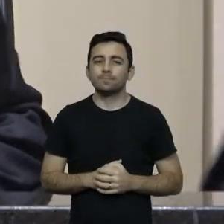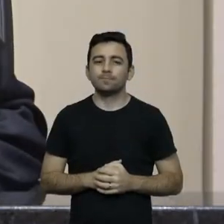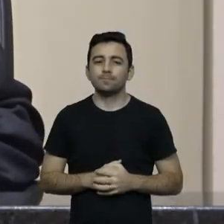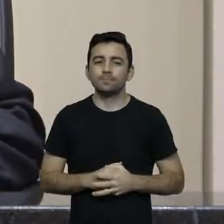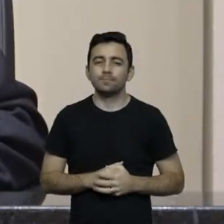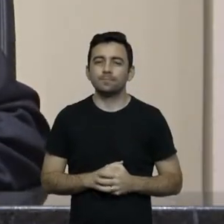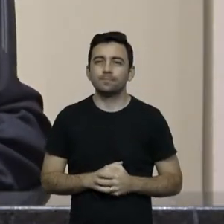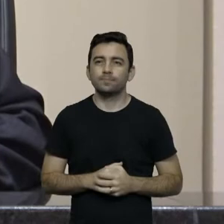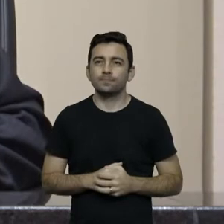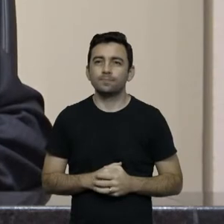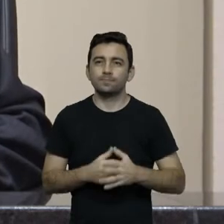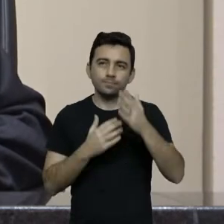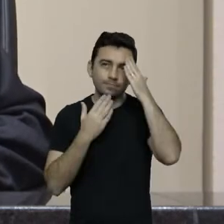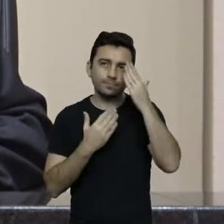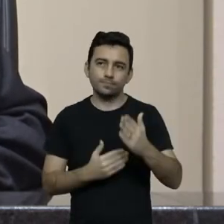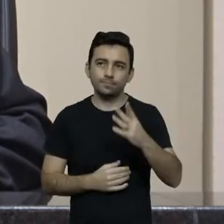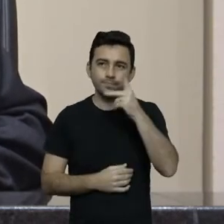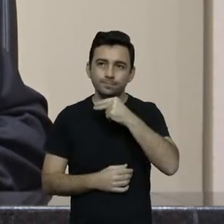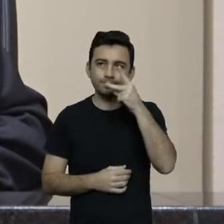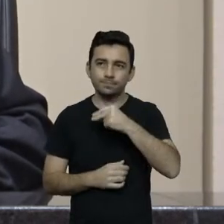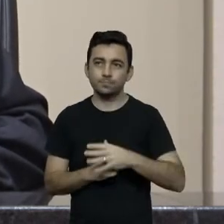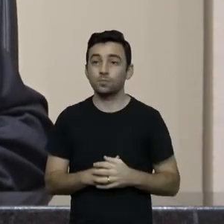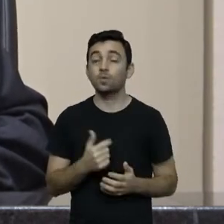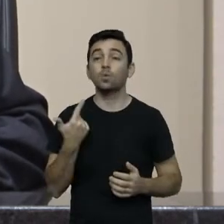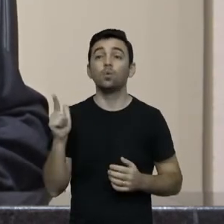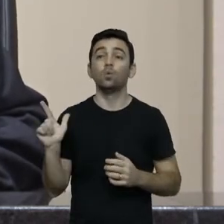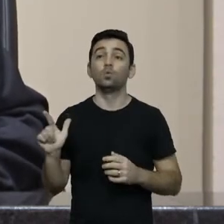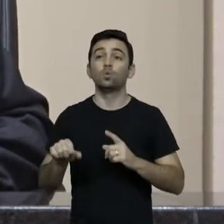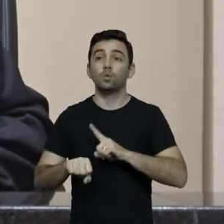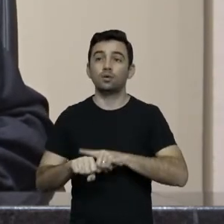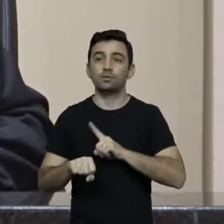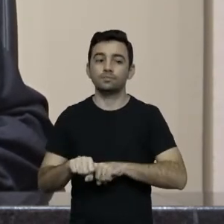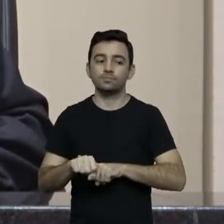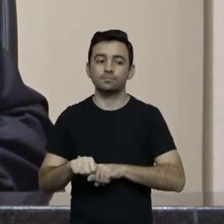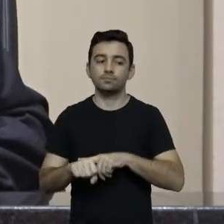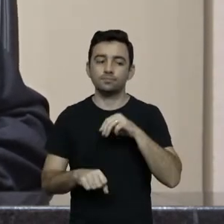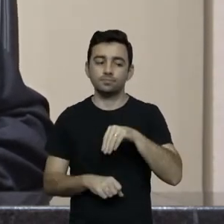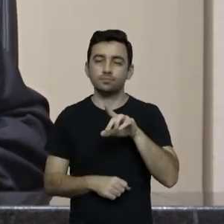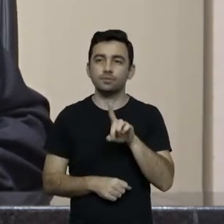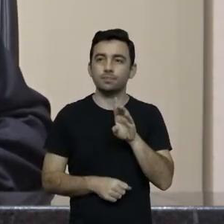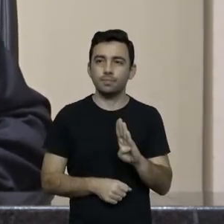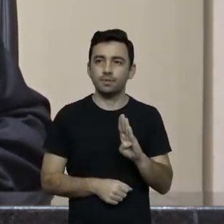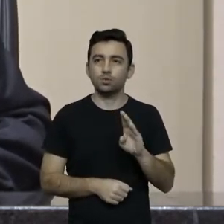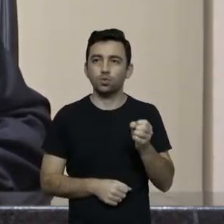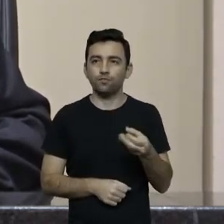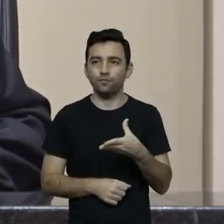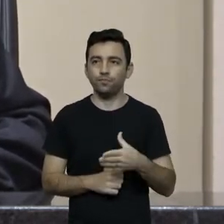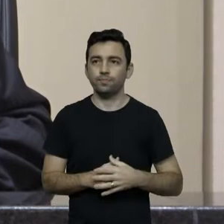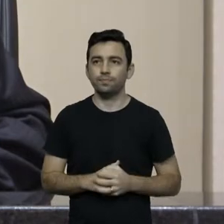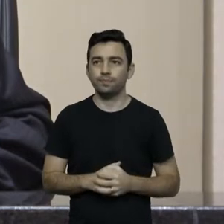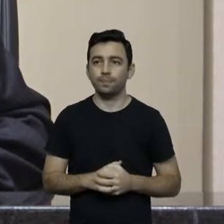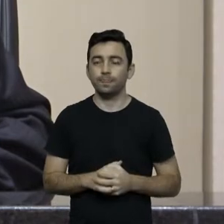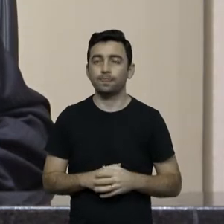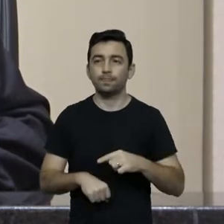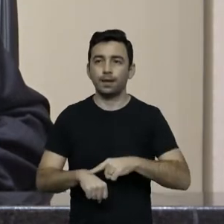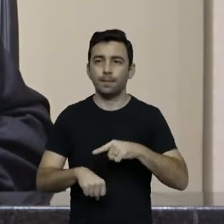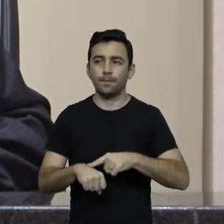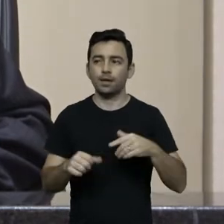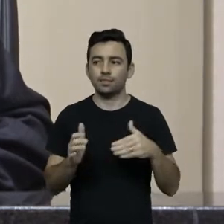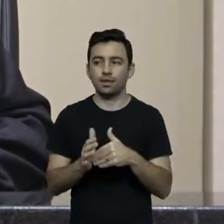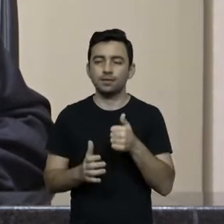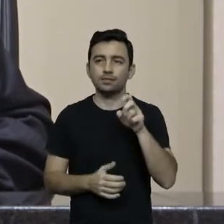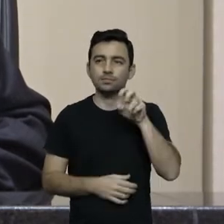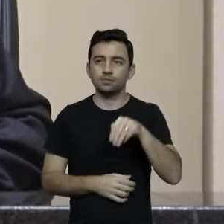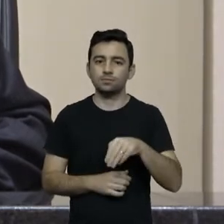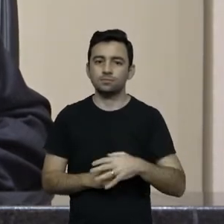mercado Deputado Kennedy Nunes o próximo horário pertence ao bloco IMDB novo por até 15